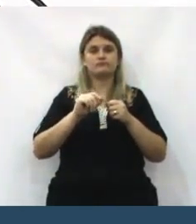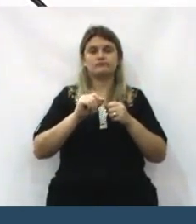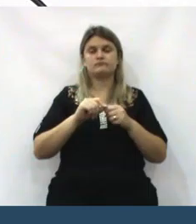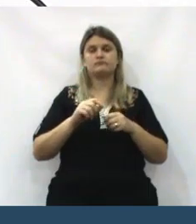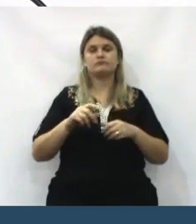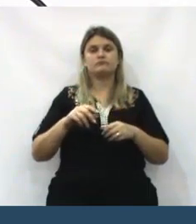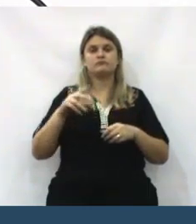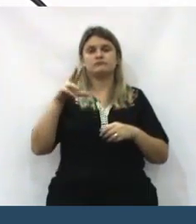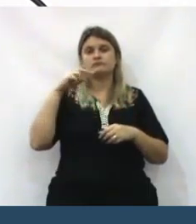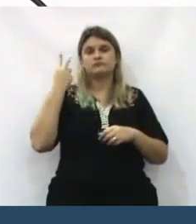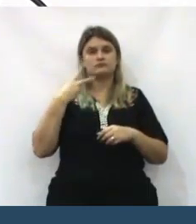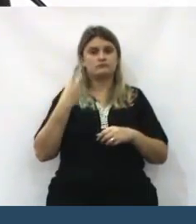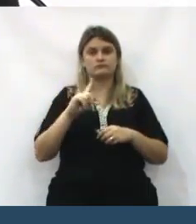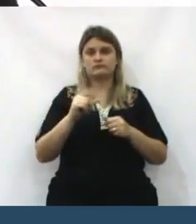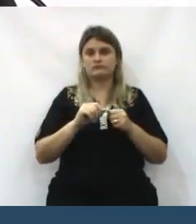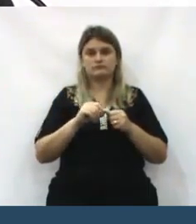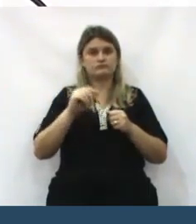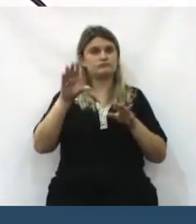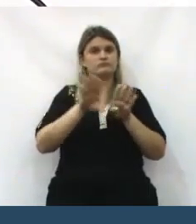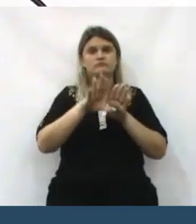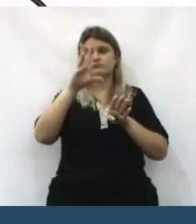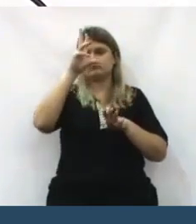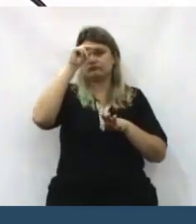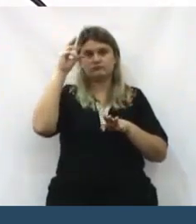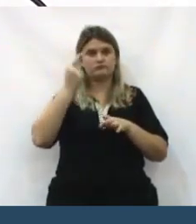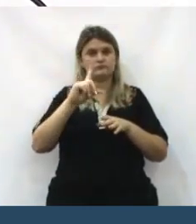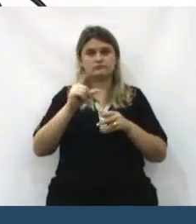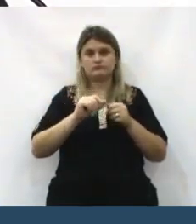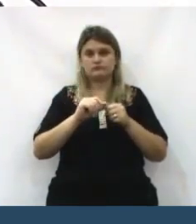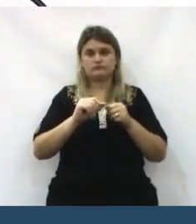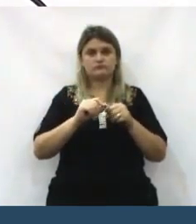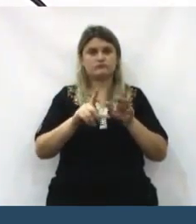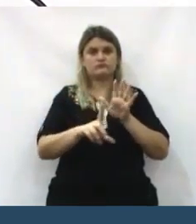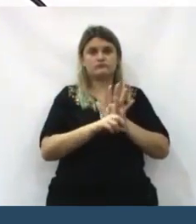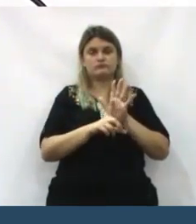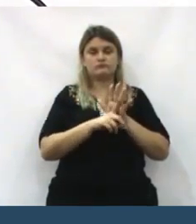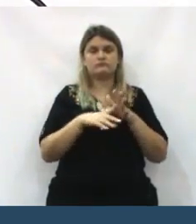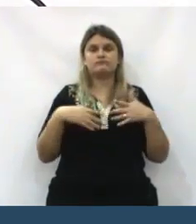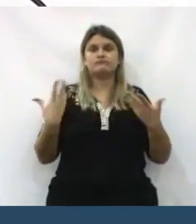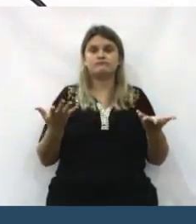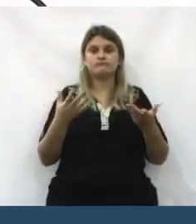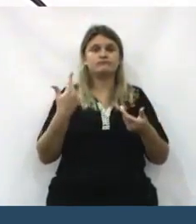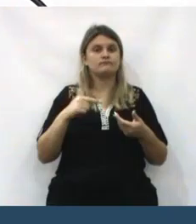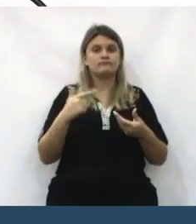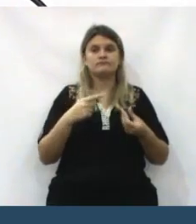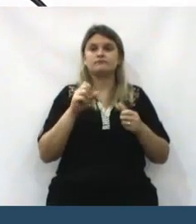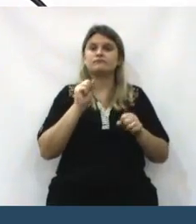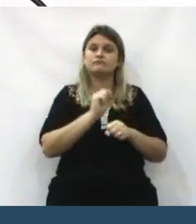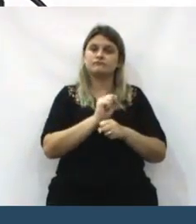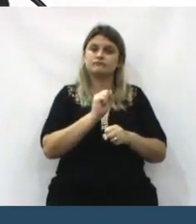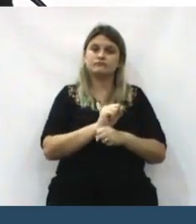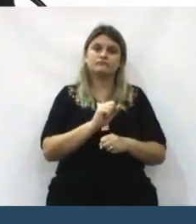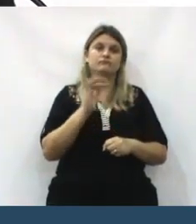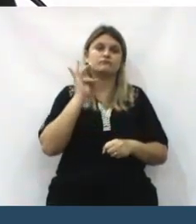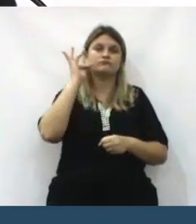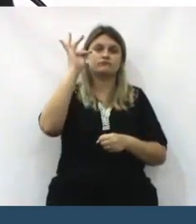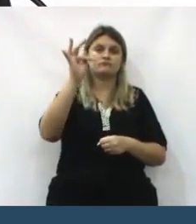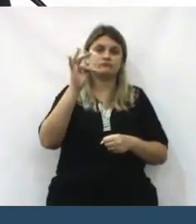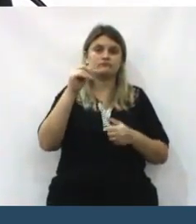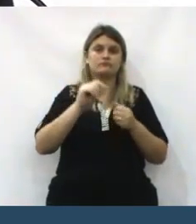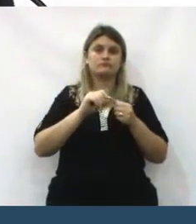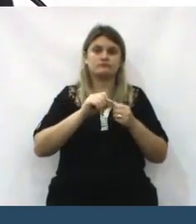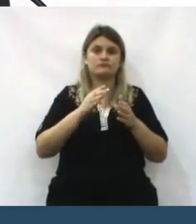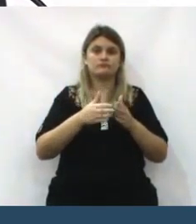feita a lei pelo Poder Executivo, e muito menos um projeto de lei pelo Poder Legislativo. Então, infelizmente, o senhor tem que